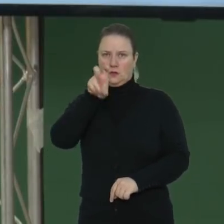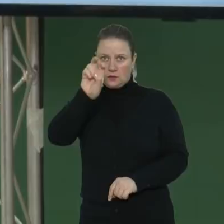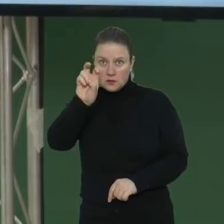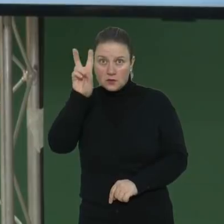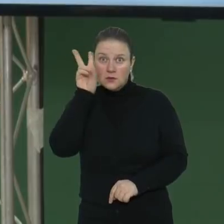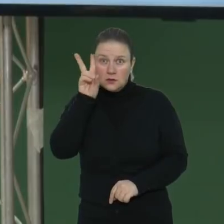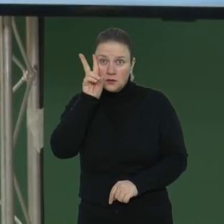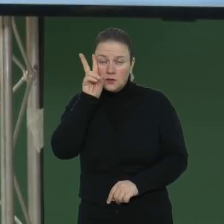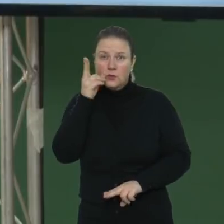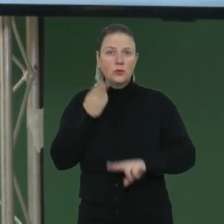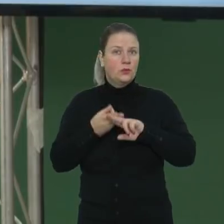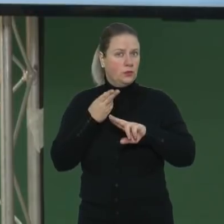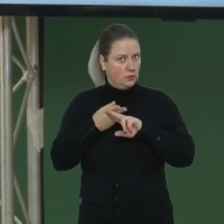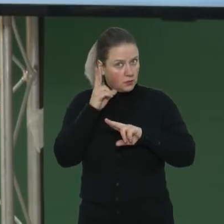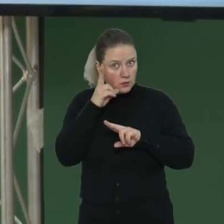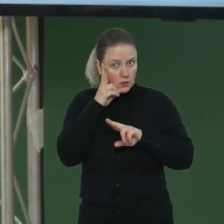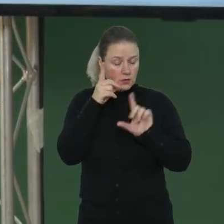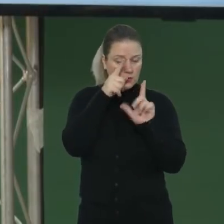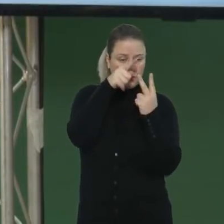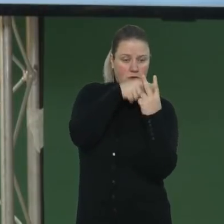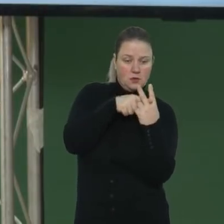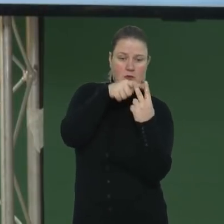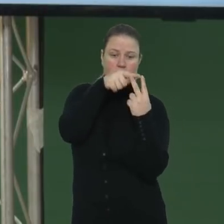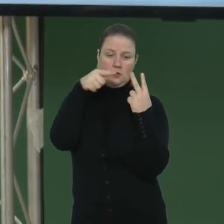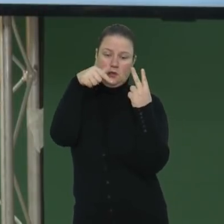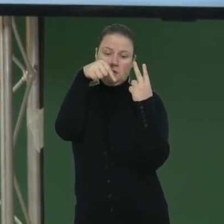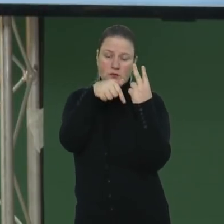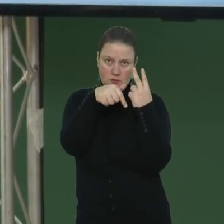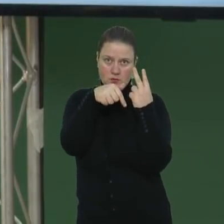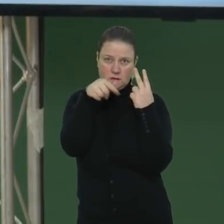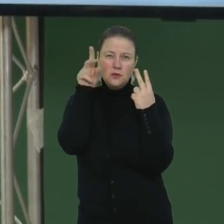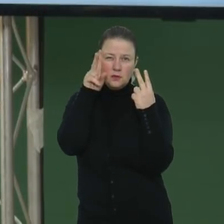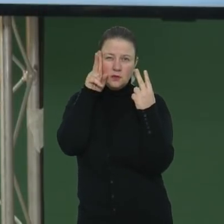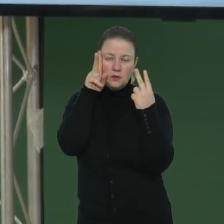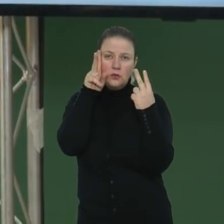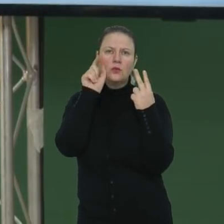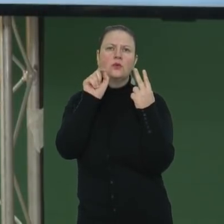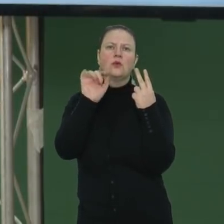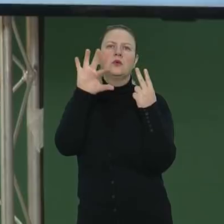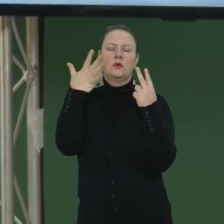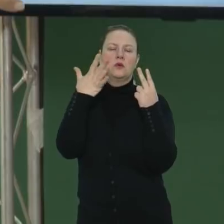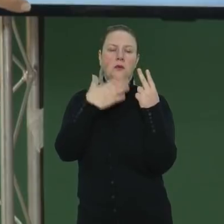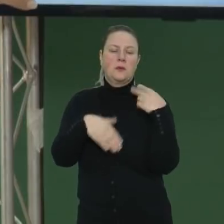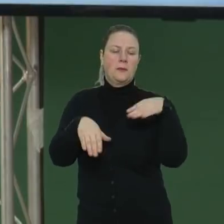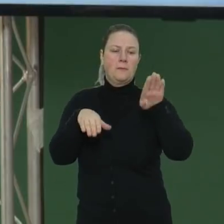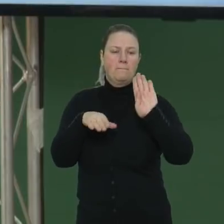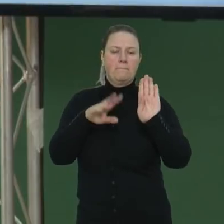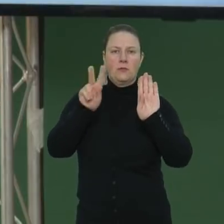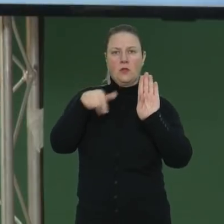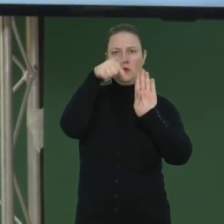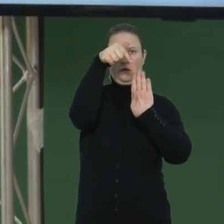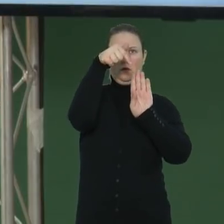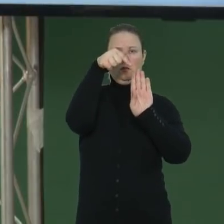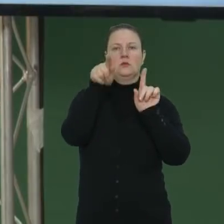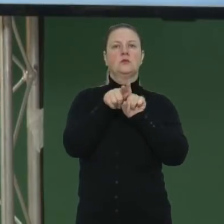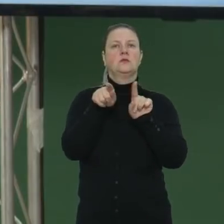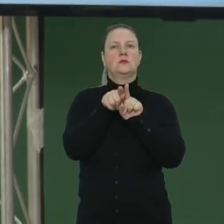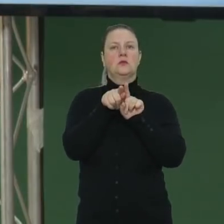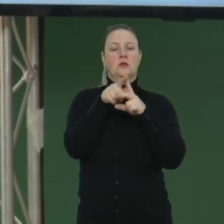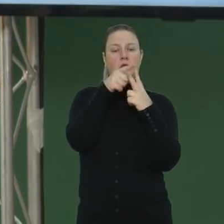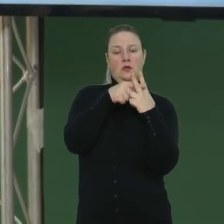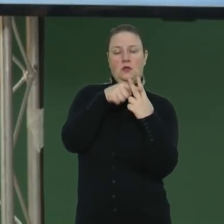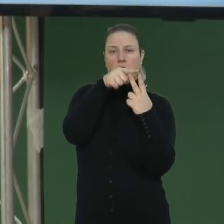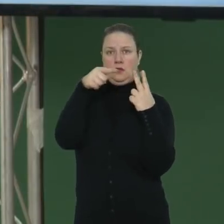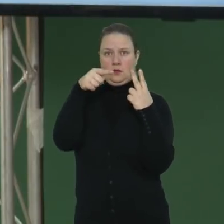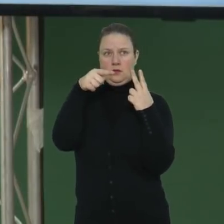para vocês a dica da raiz sétima. E também, o que acontece aqui, eu tenho meu b elevado à sétima. Por isso que eu vou ter aqui a raiz